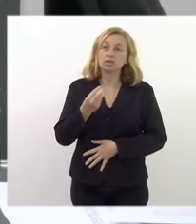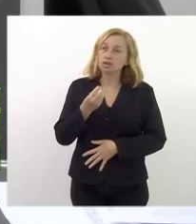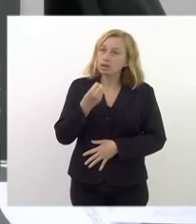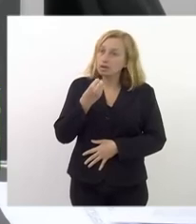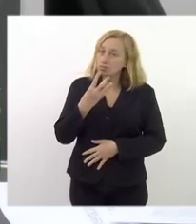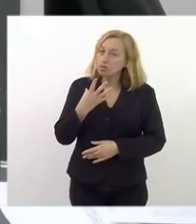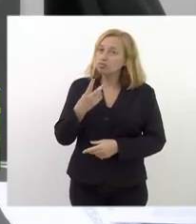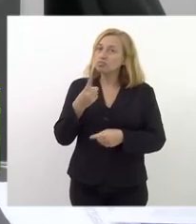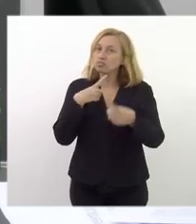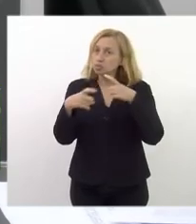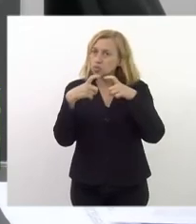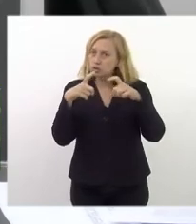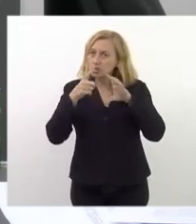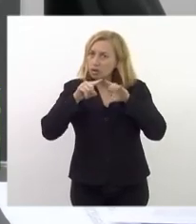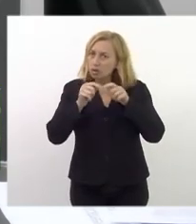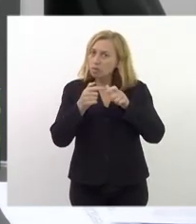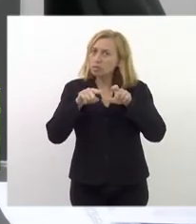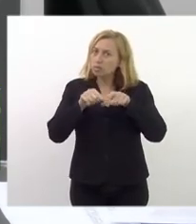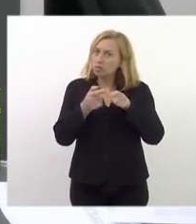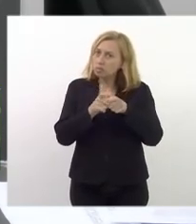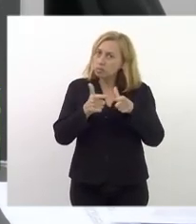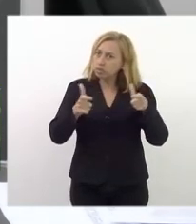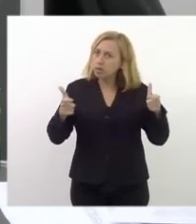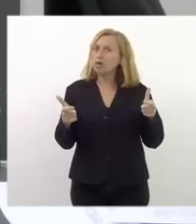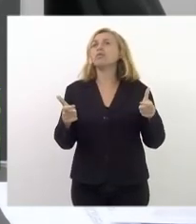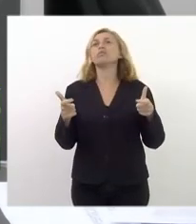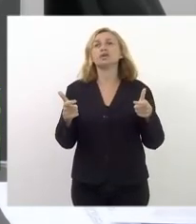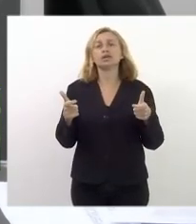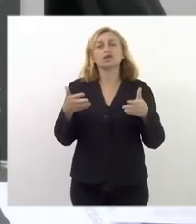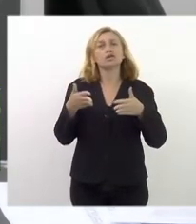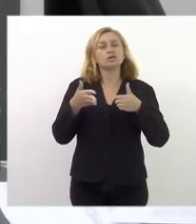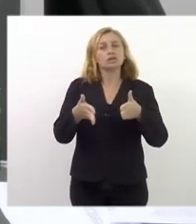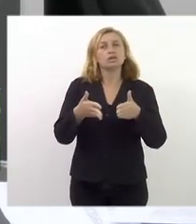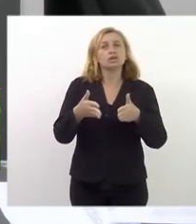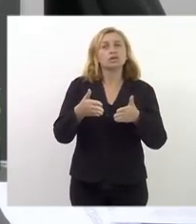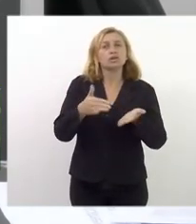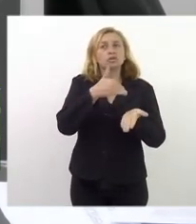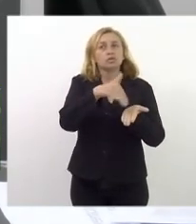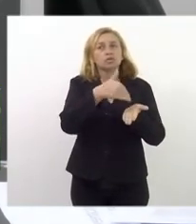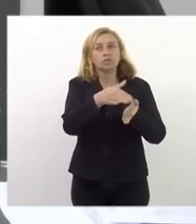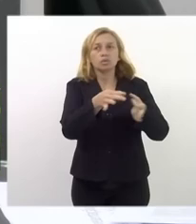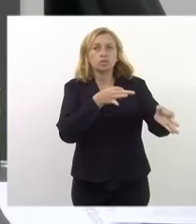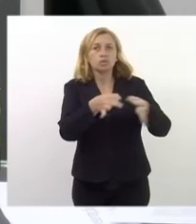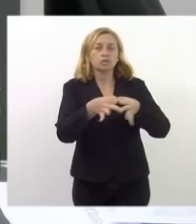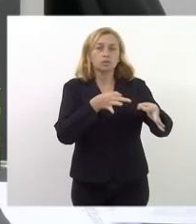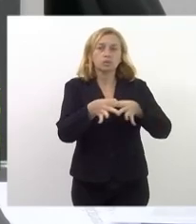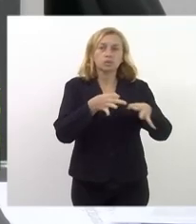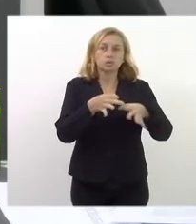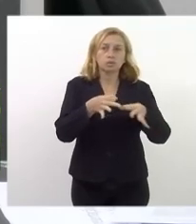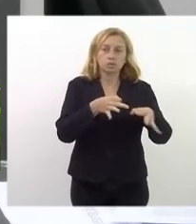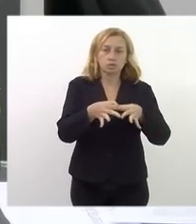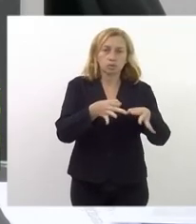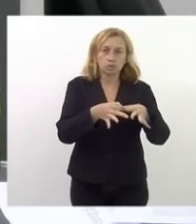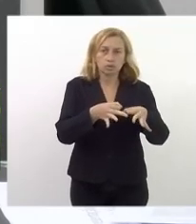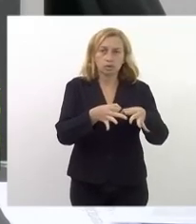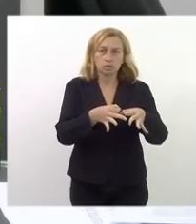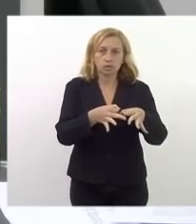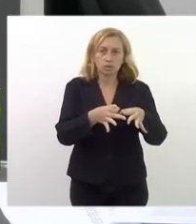uma discussão específica. Com o Nelson dúvida, na Secretaria de Planejamento e com um novo